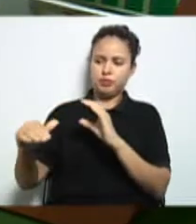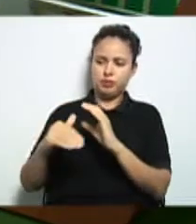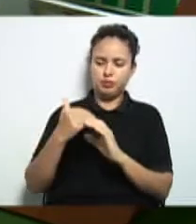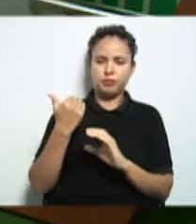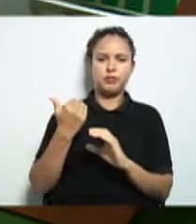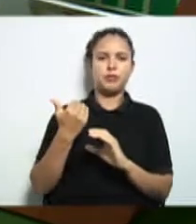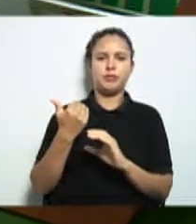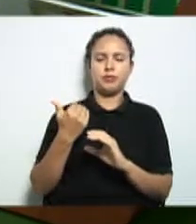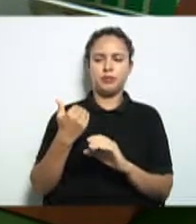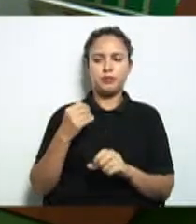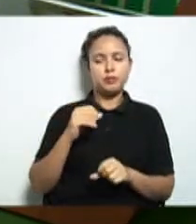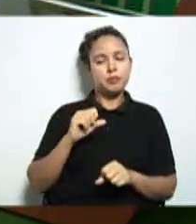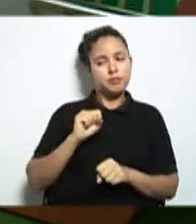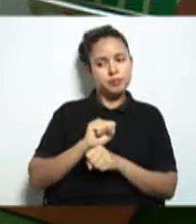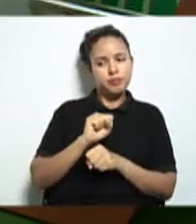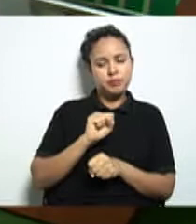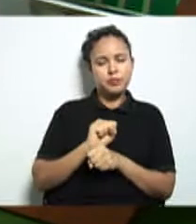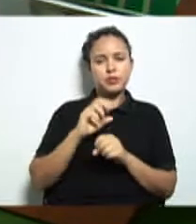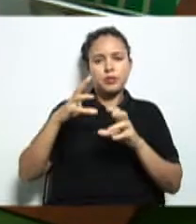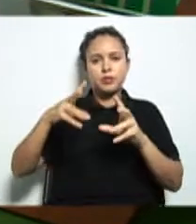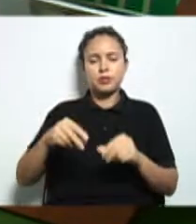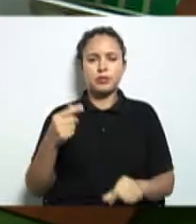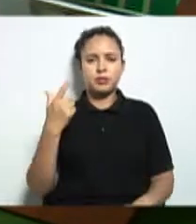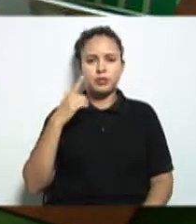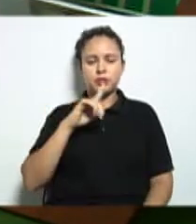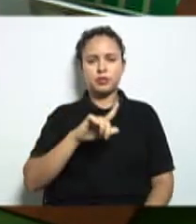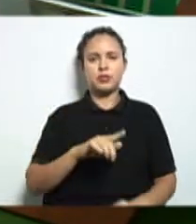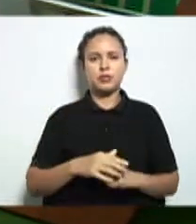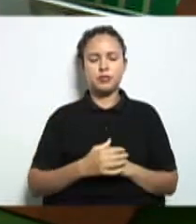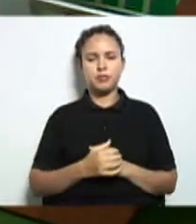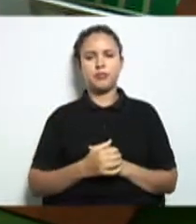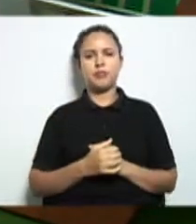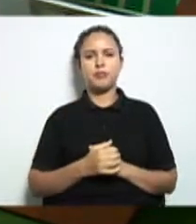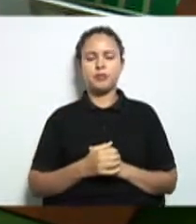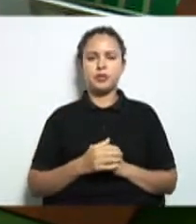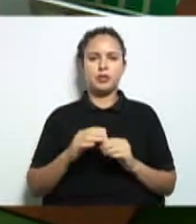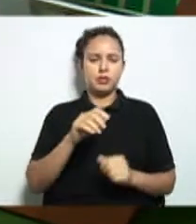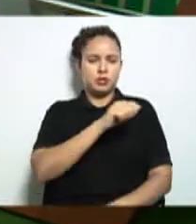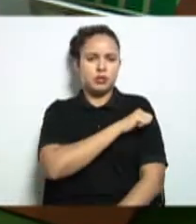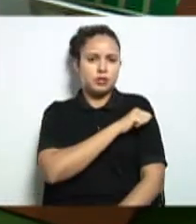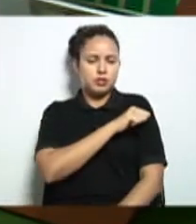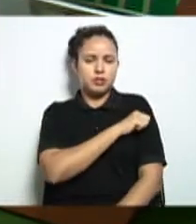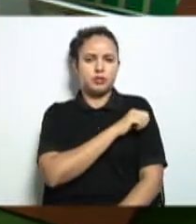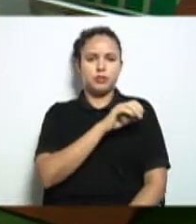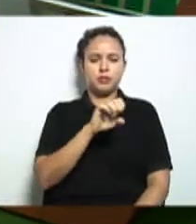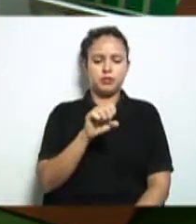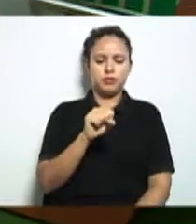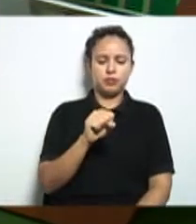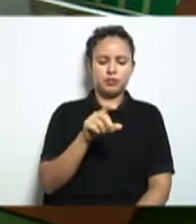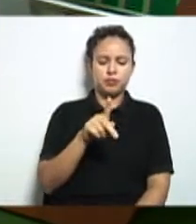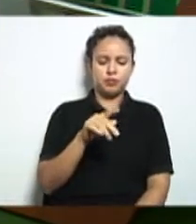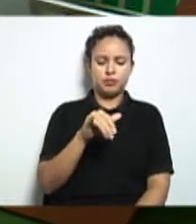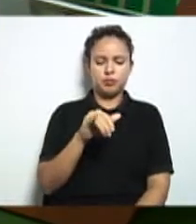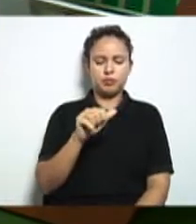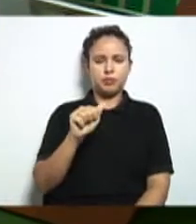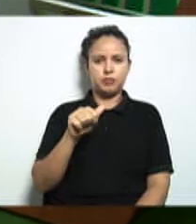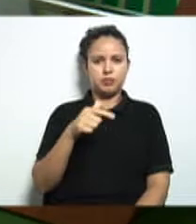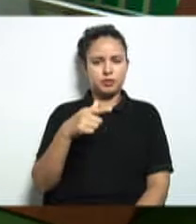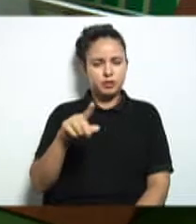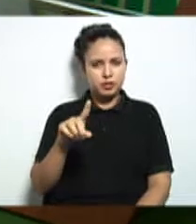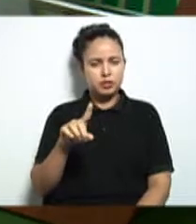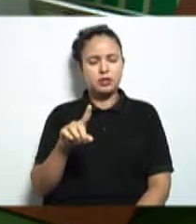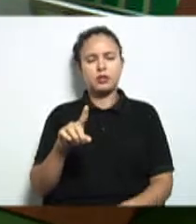gente torce para que todo mundo participe. Aí o pessoal de Espigão, de Rio Pardo, de